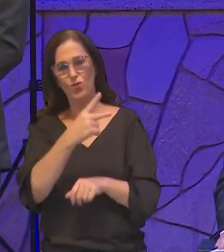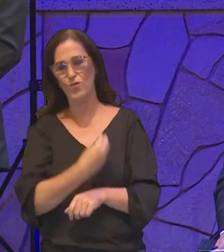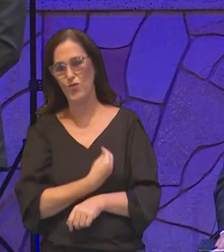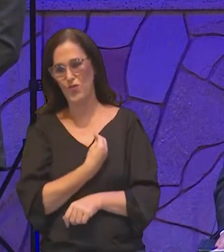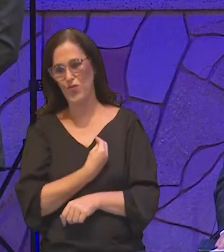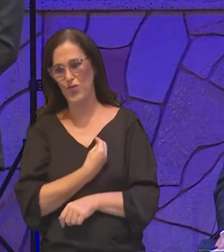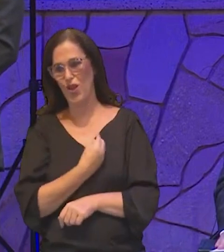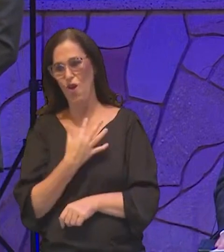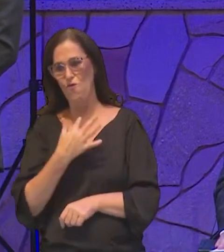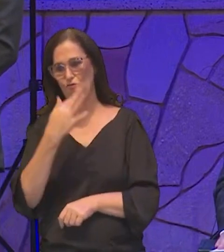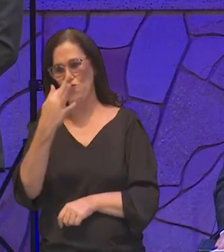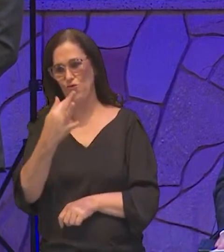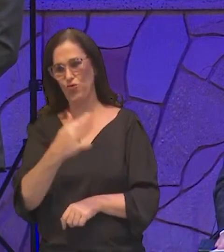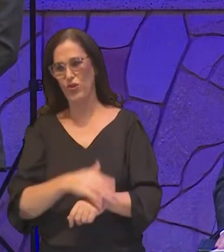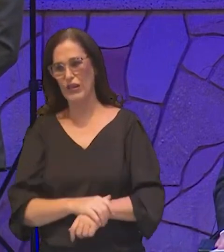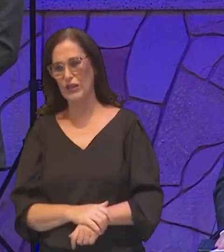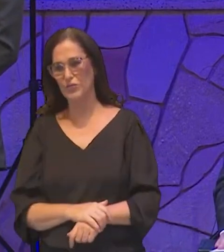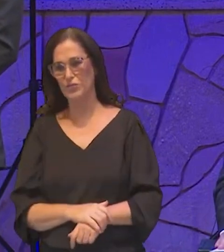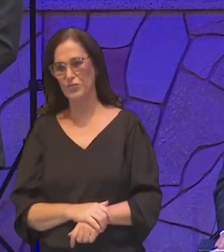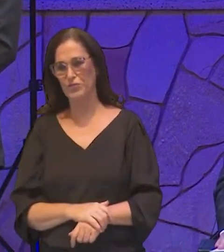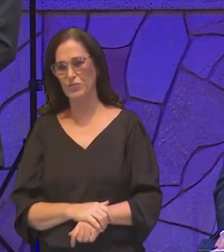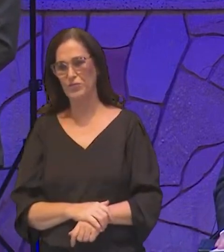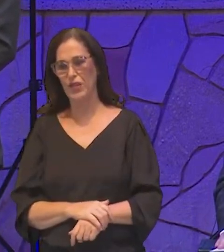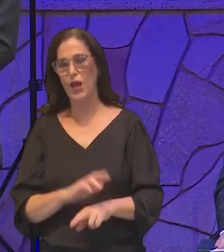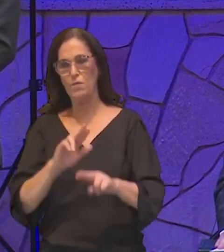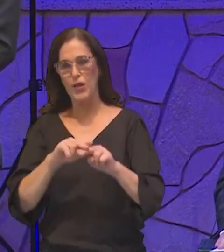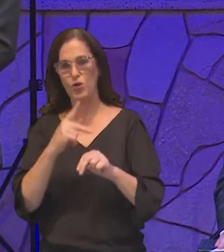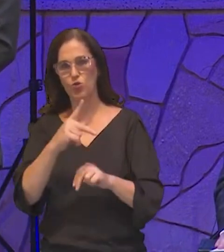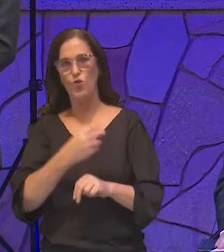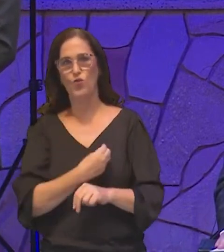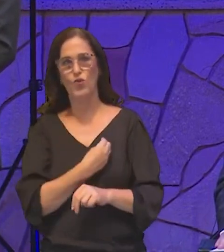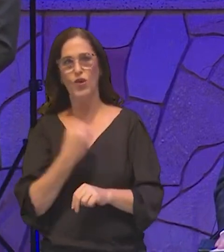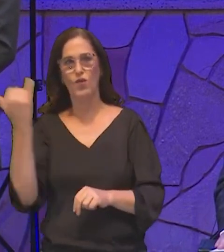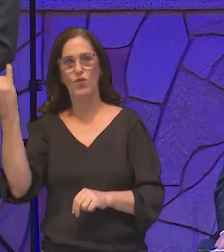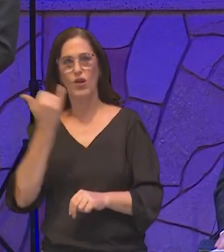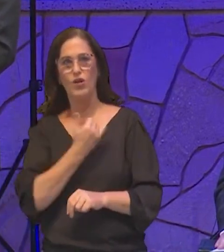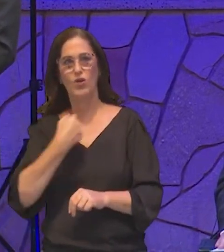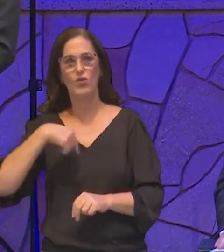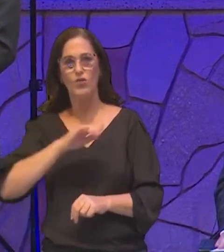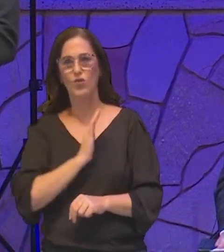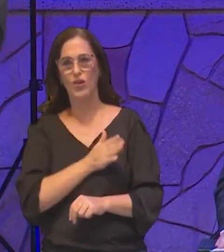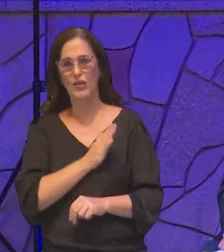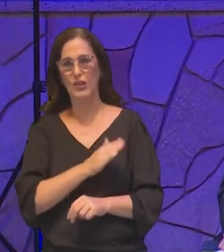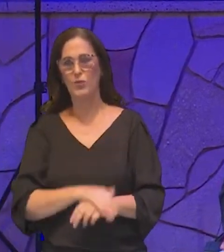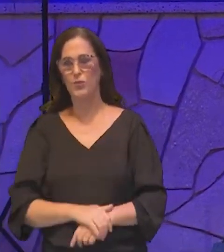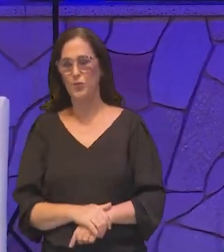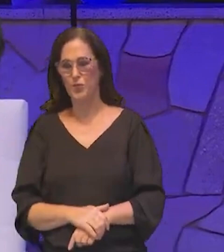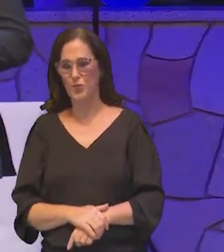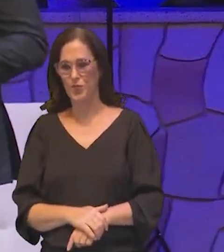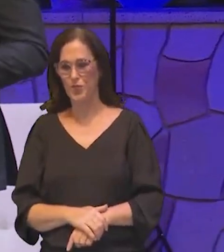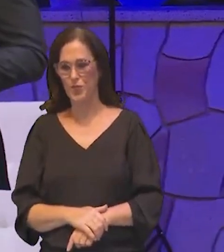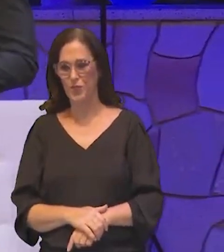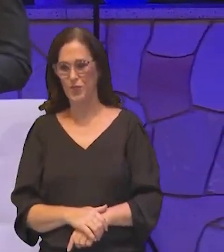vida, o seu futuro, que através da sua vida o Senhor fale ao nosso coração.